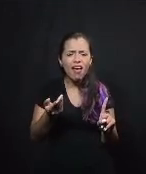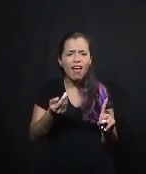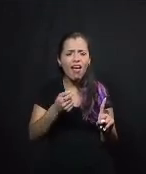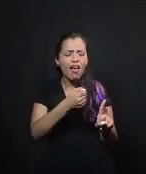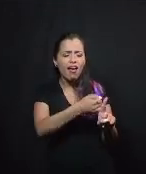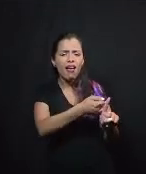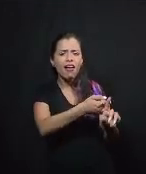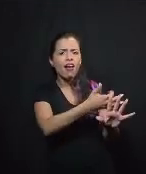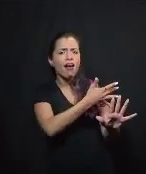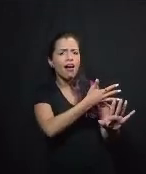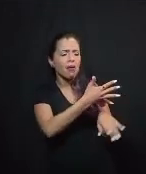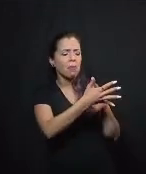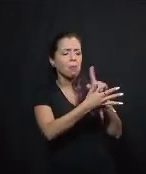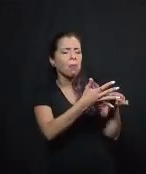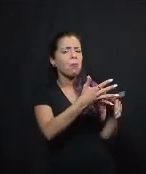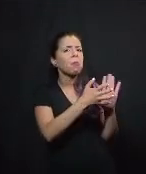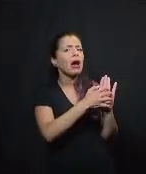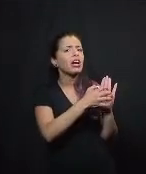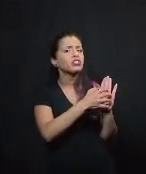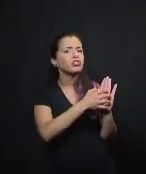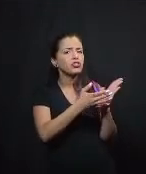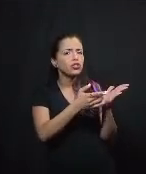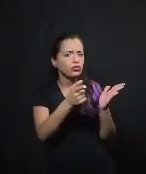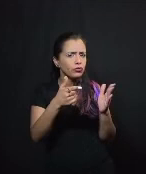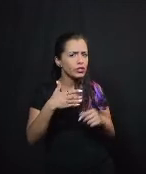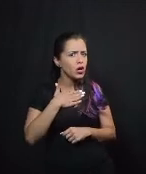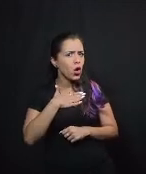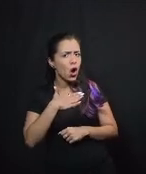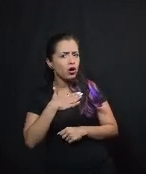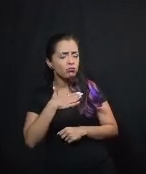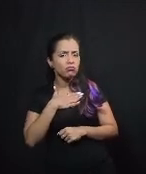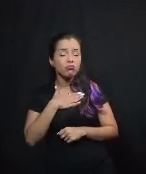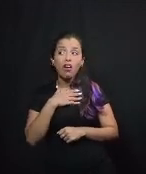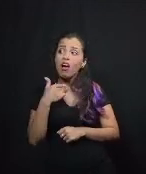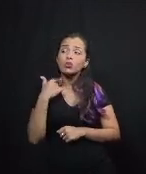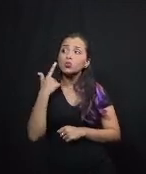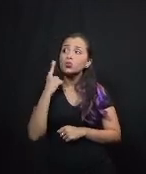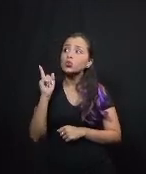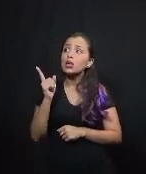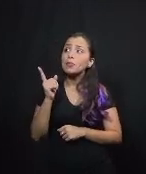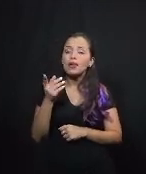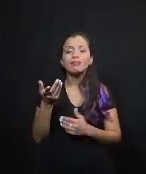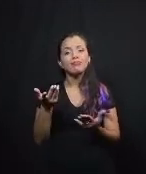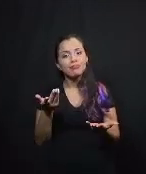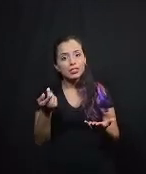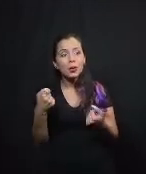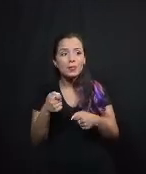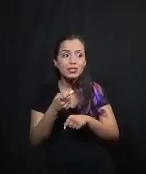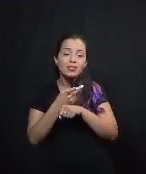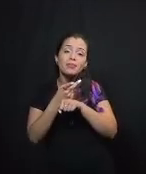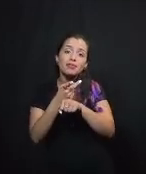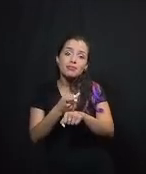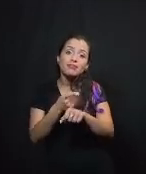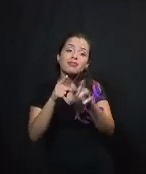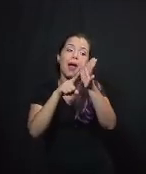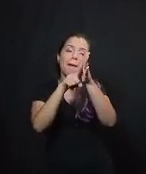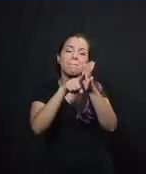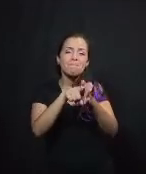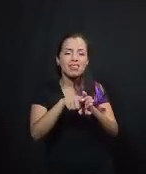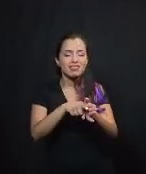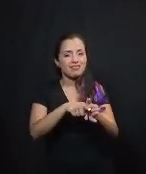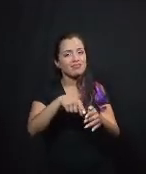é? É amigo de tal, tal, tal, que você não gosta? Que passa... isso eu não sabia, não. E uma coisa pública e